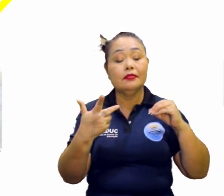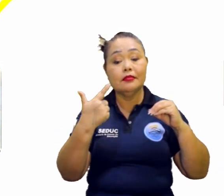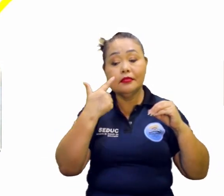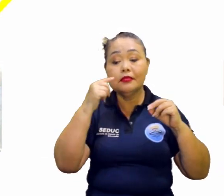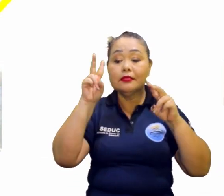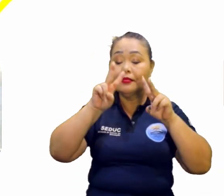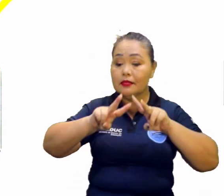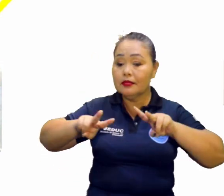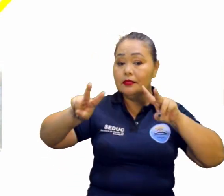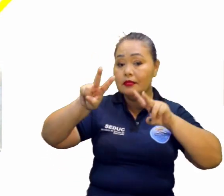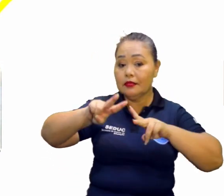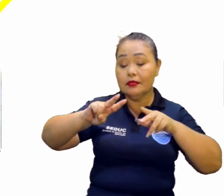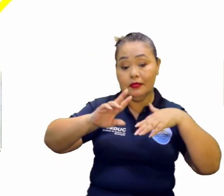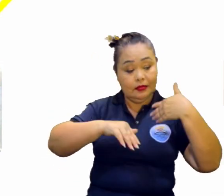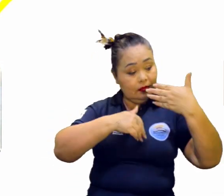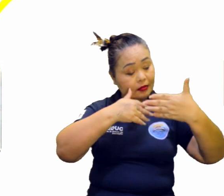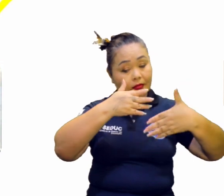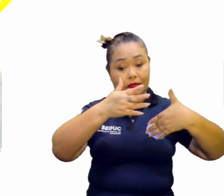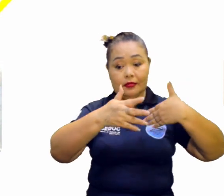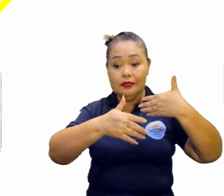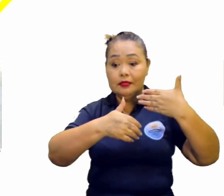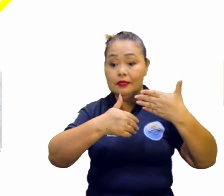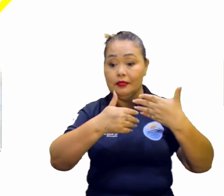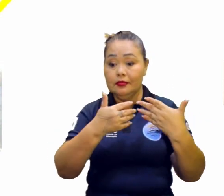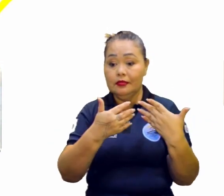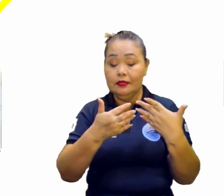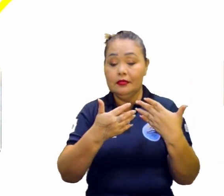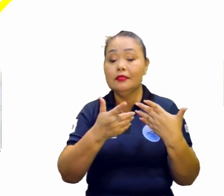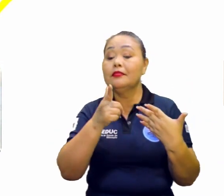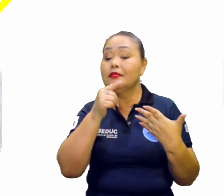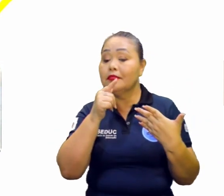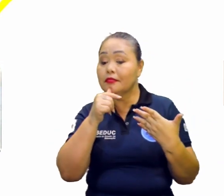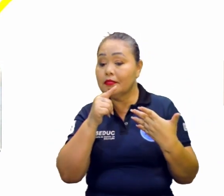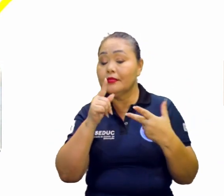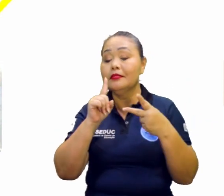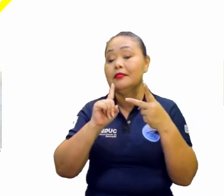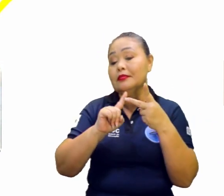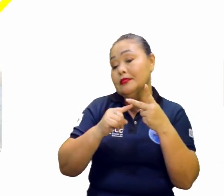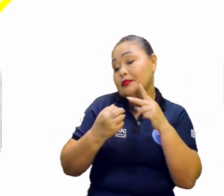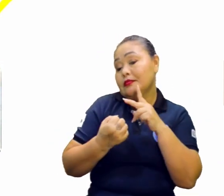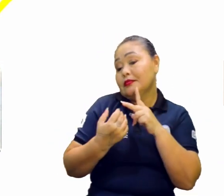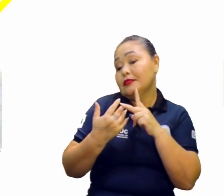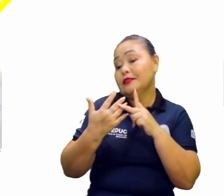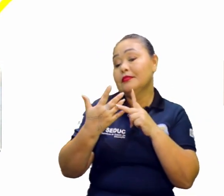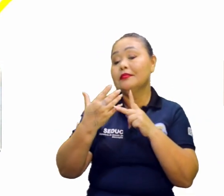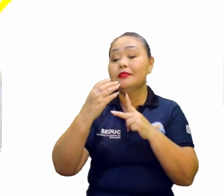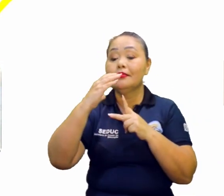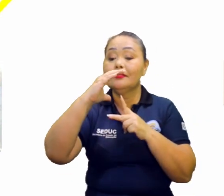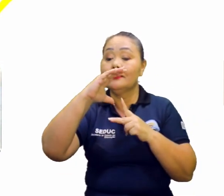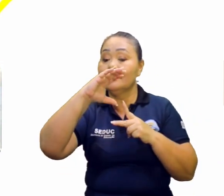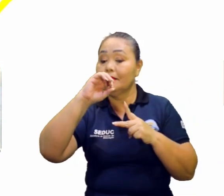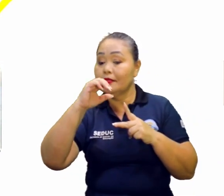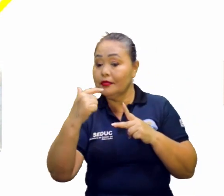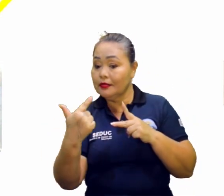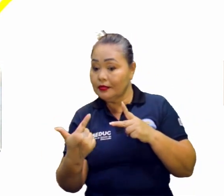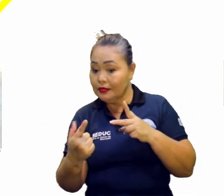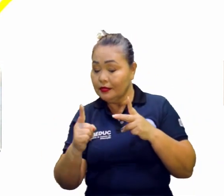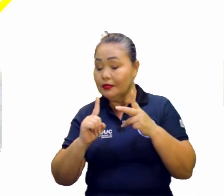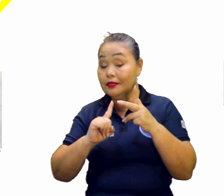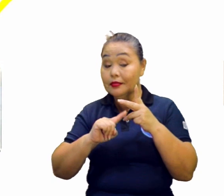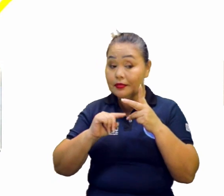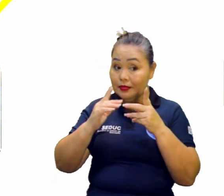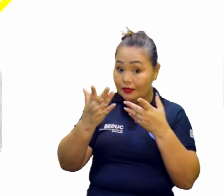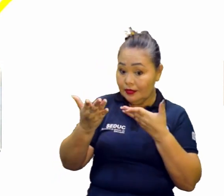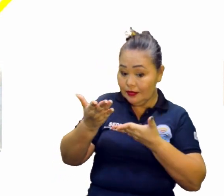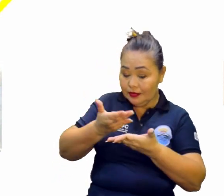esse processo vai gerar água, vai liberar CO2 e aí vai ter essa dinâmica para